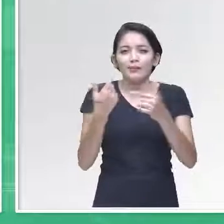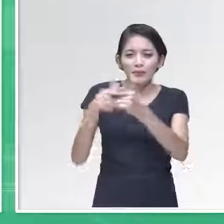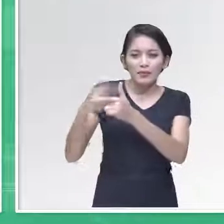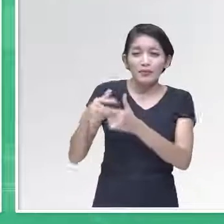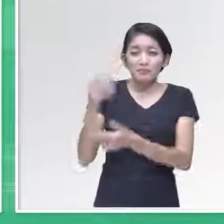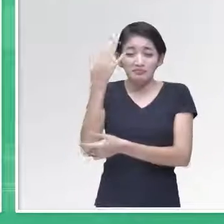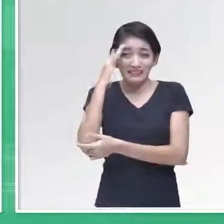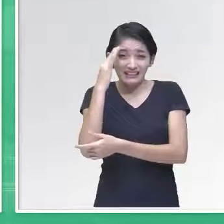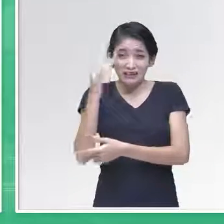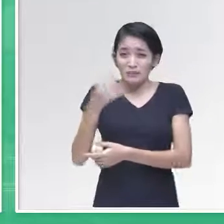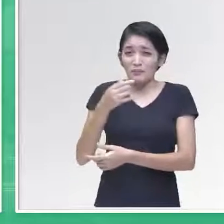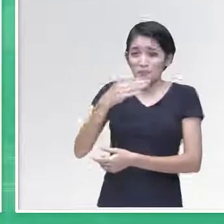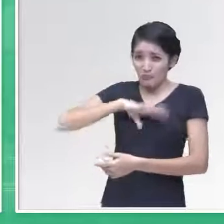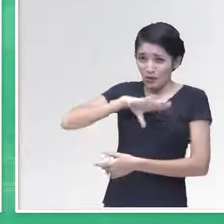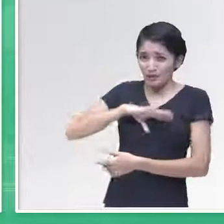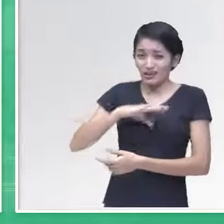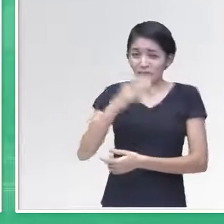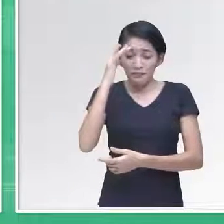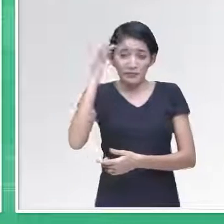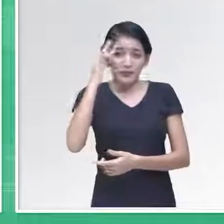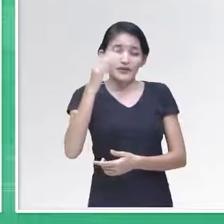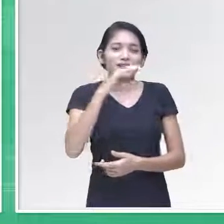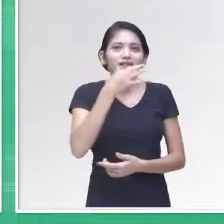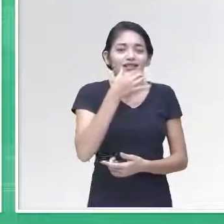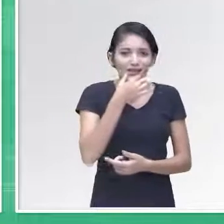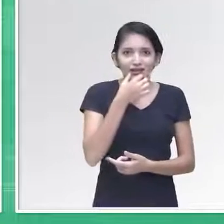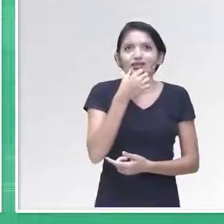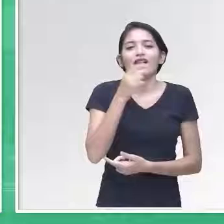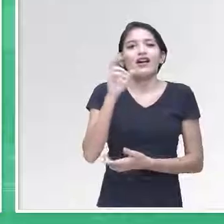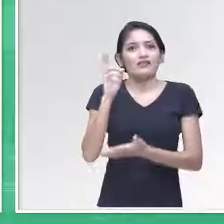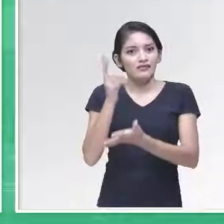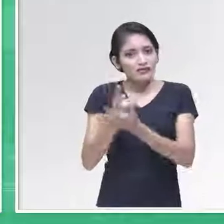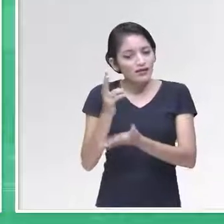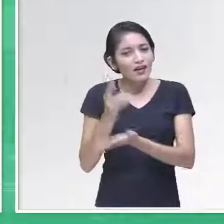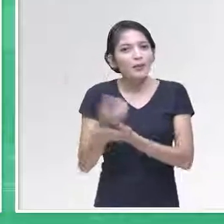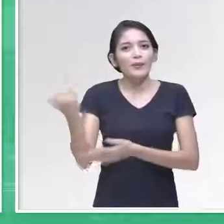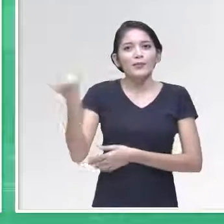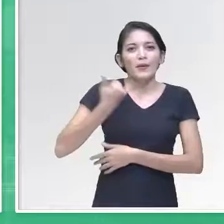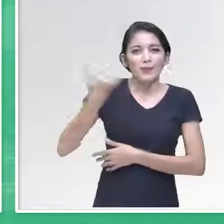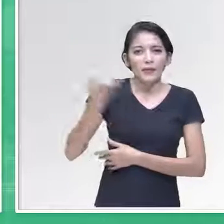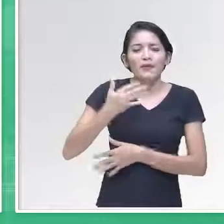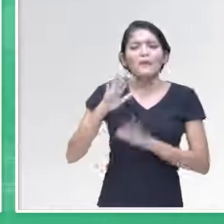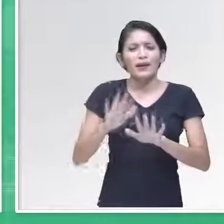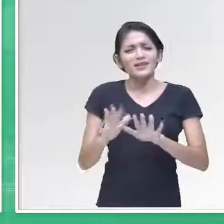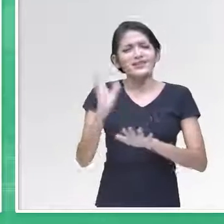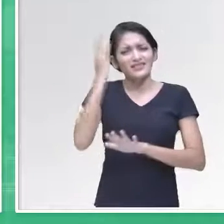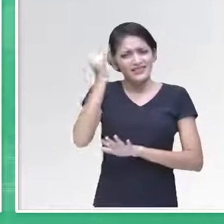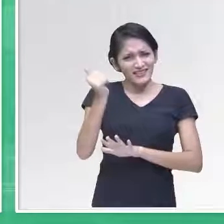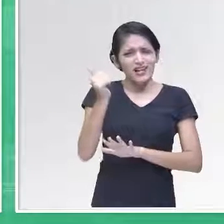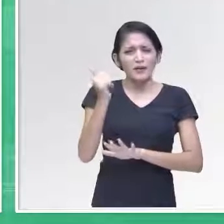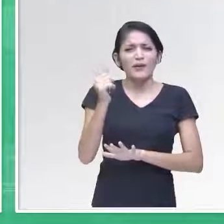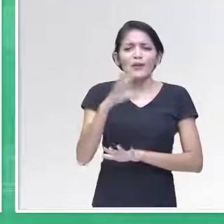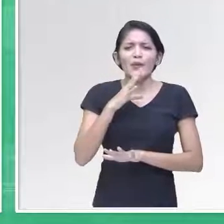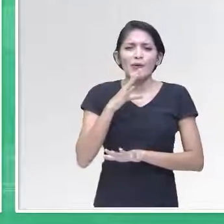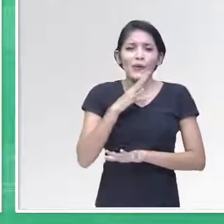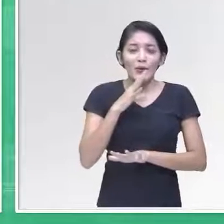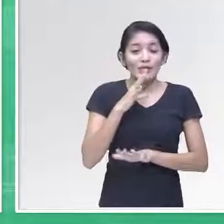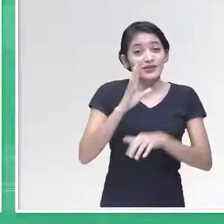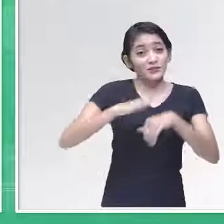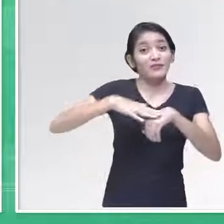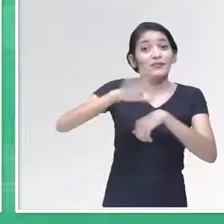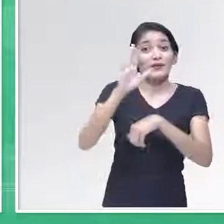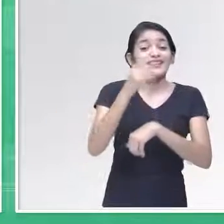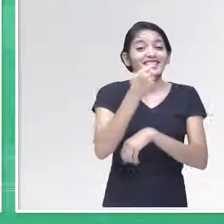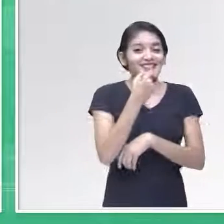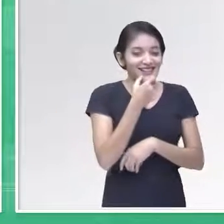nem o português, imagina o inglês. Né? A gente ouve sempre isso, mas vocês sabiam que vocês conhecem muito mais do